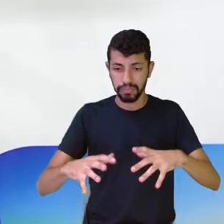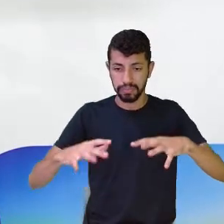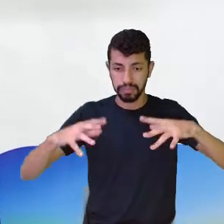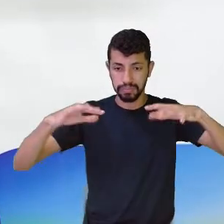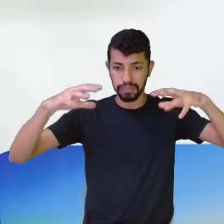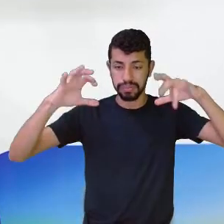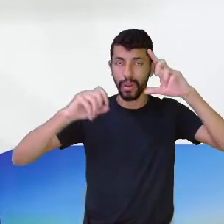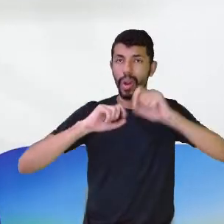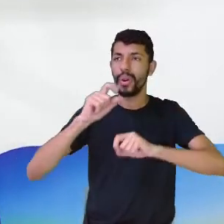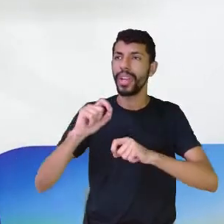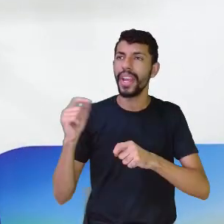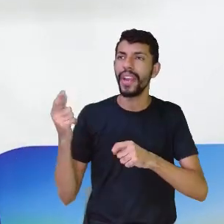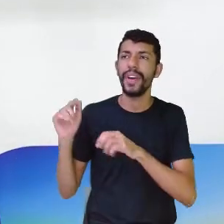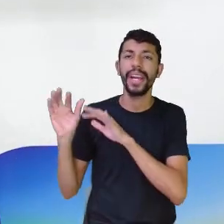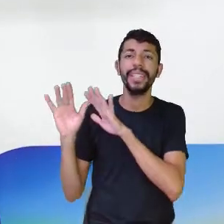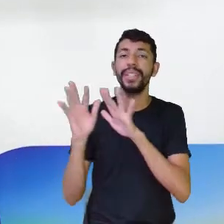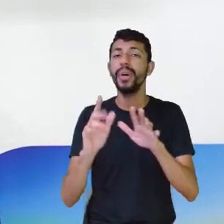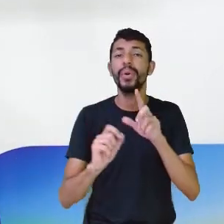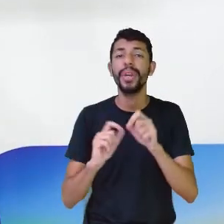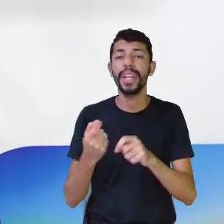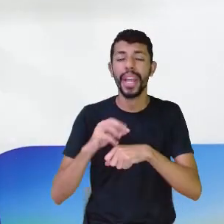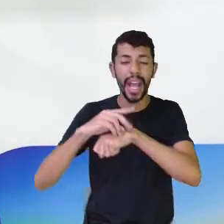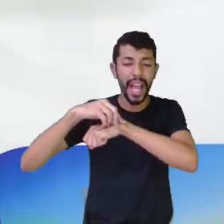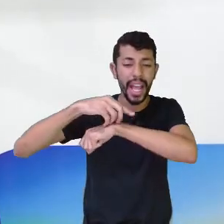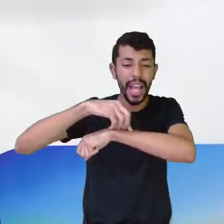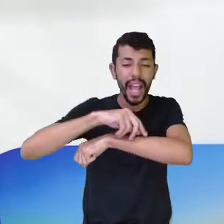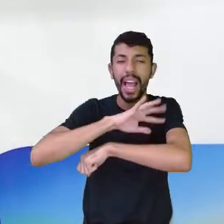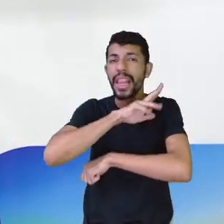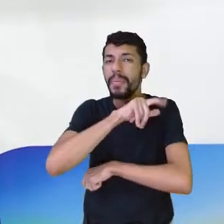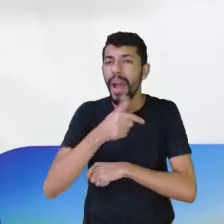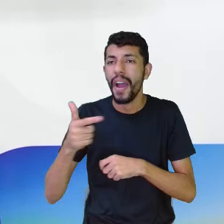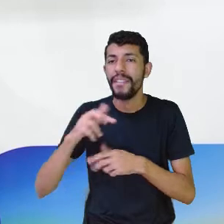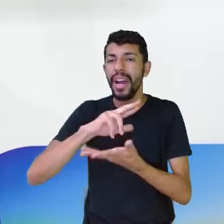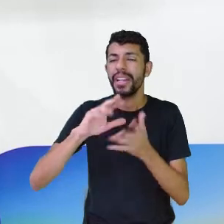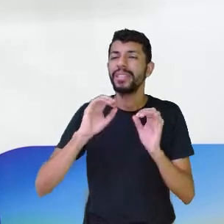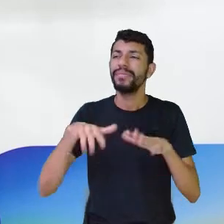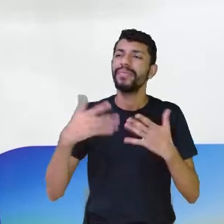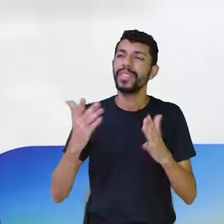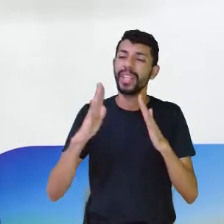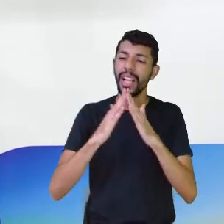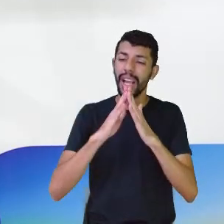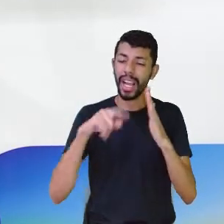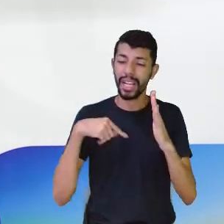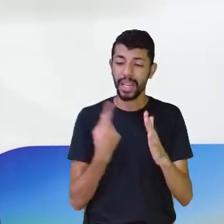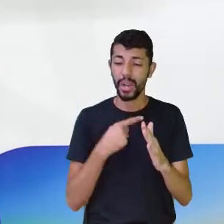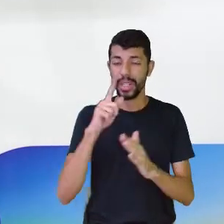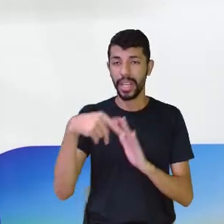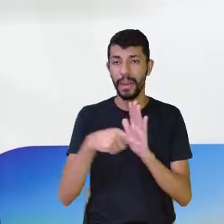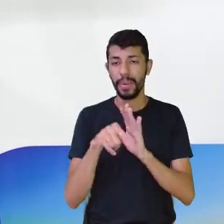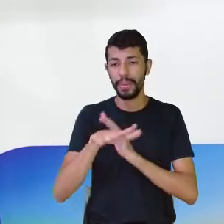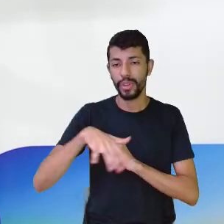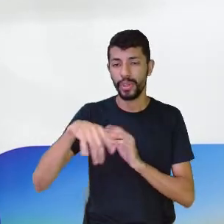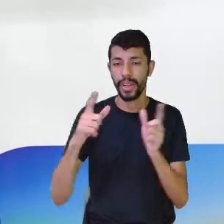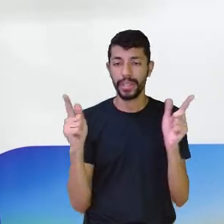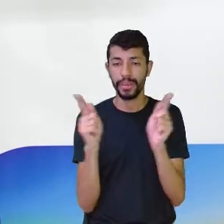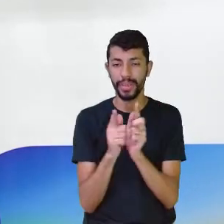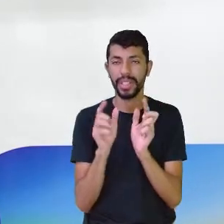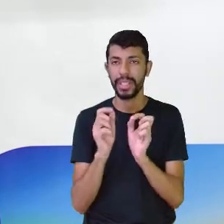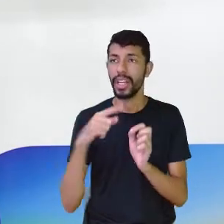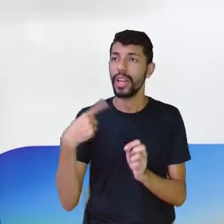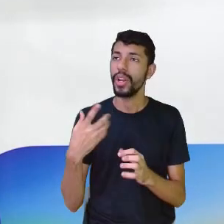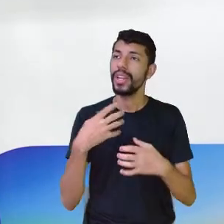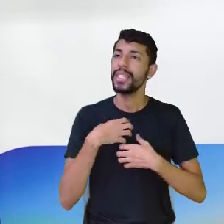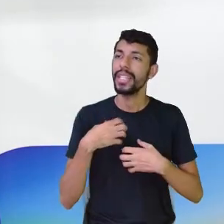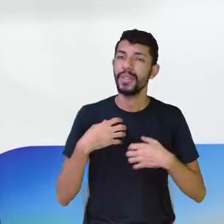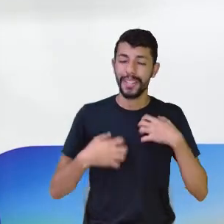também comer os restos de comida que estão ali. Na casa da gente, que é um espaço pequeno, né, a gente se sentiria bem